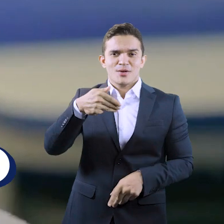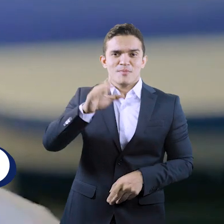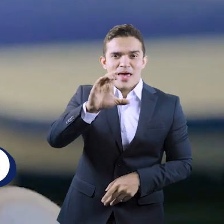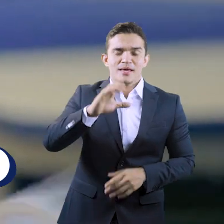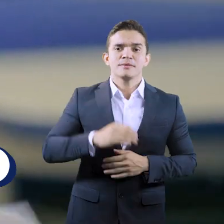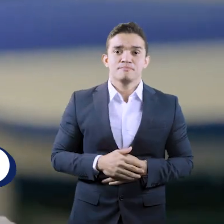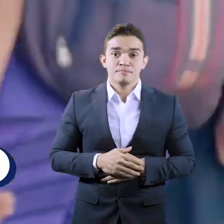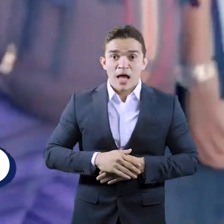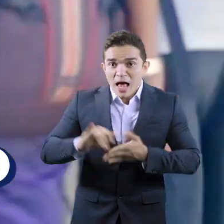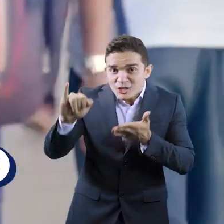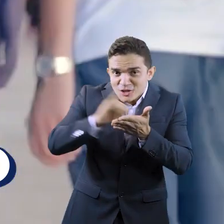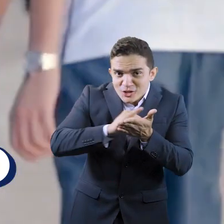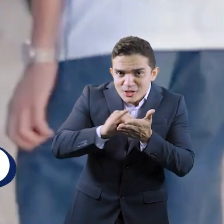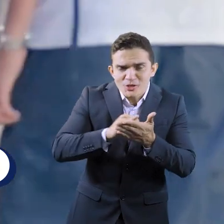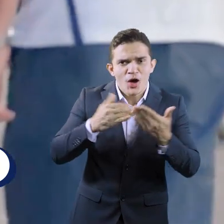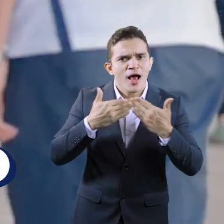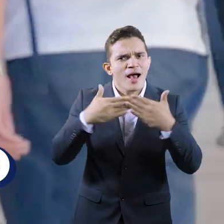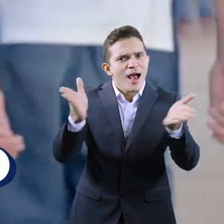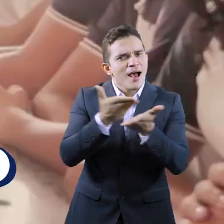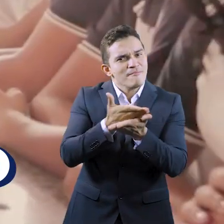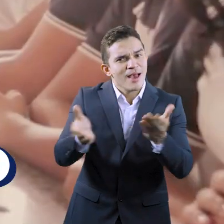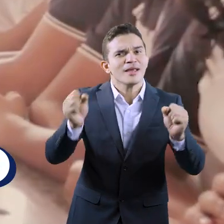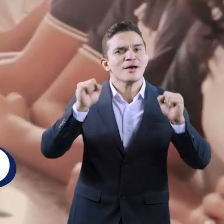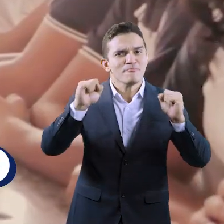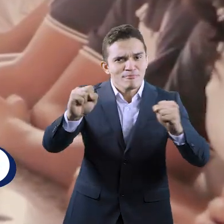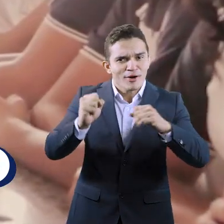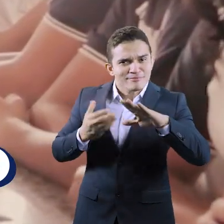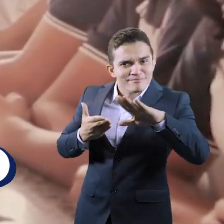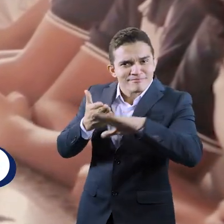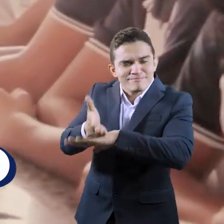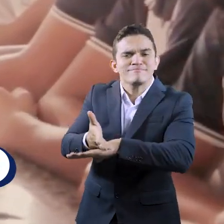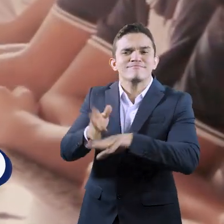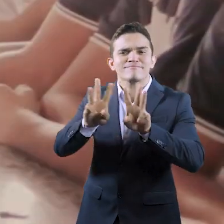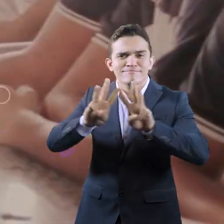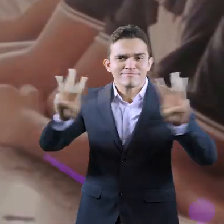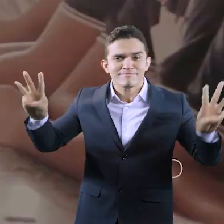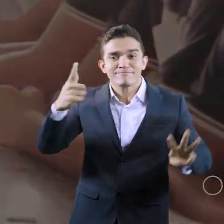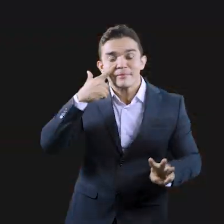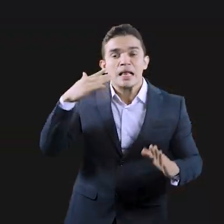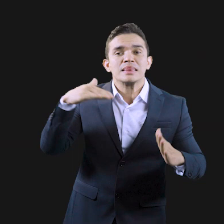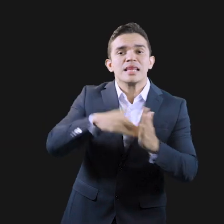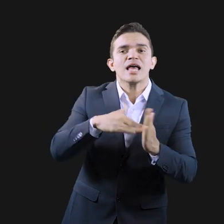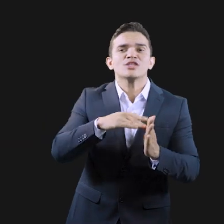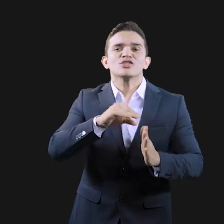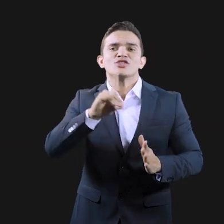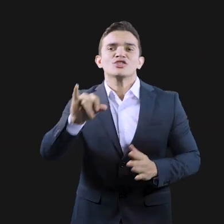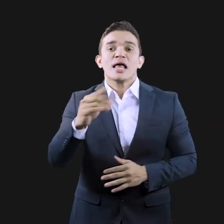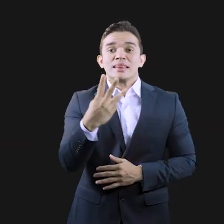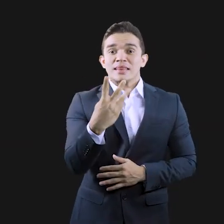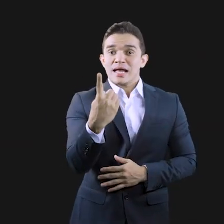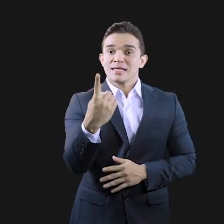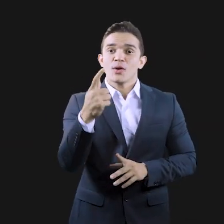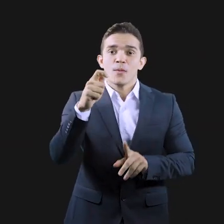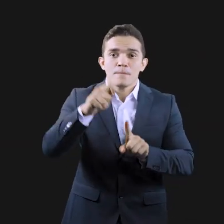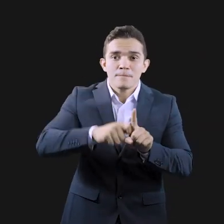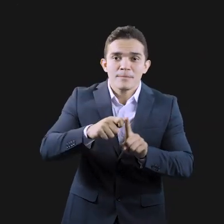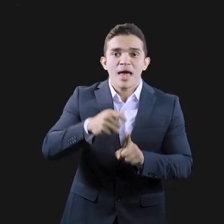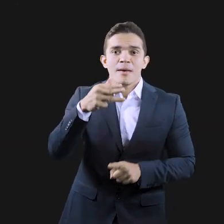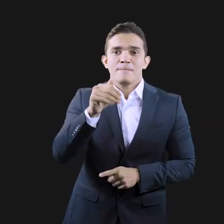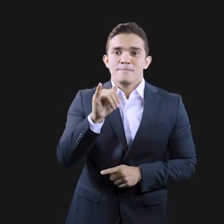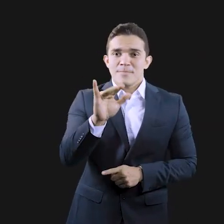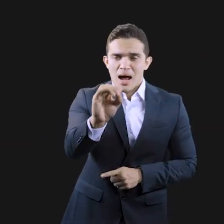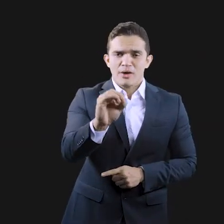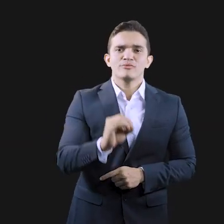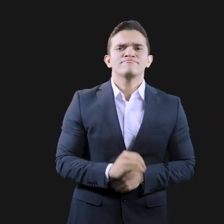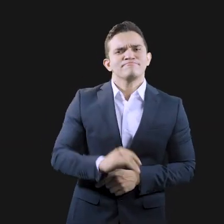inscrições estão abertas e podem ser realizadas até o dia 31 de maio. Não perca esta oportunidade e contribua